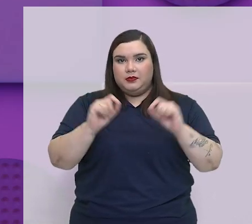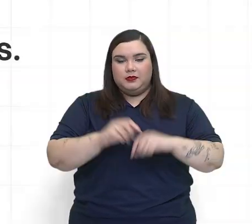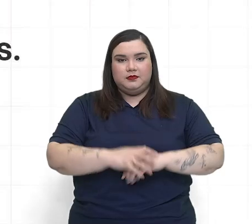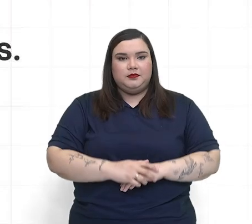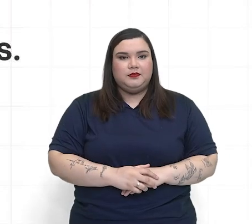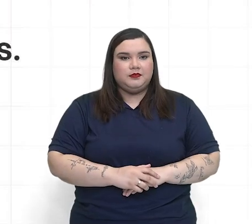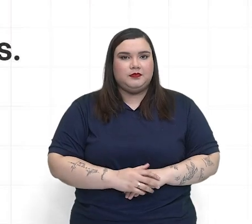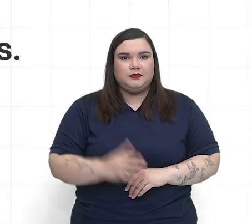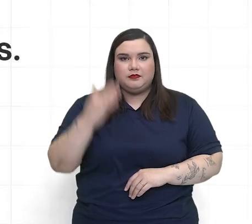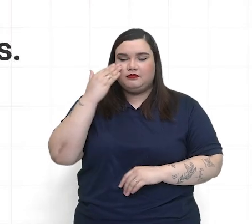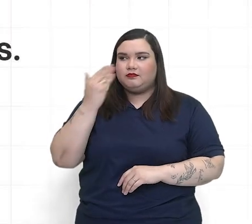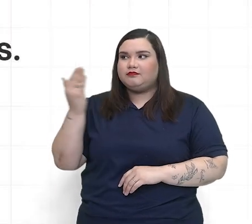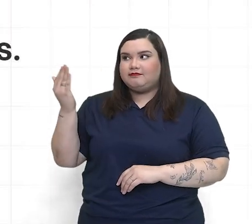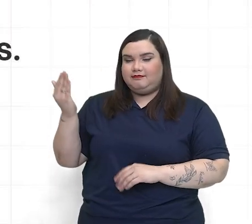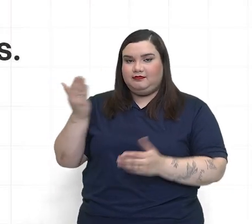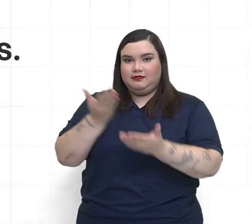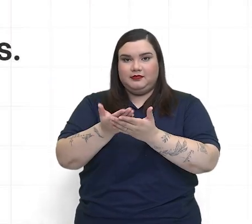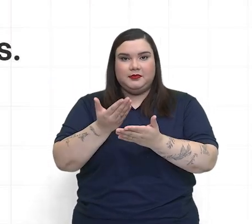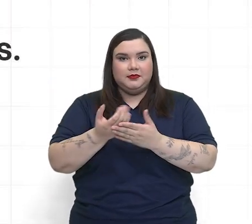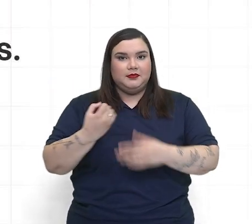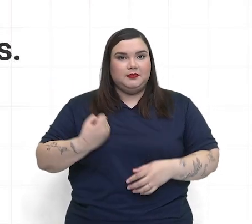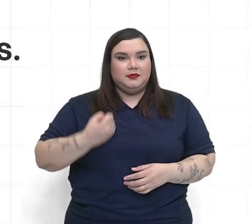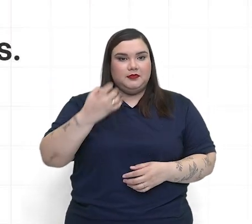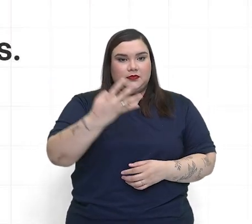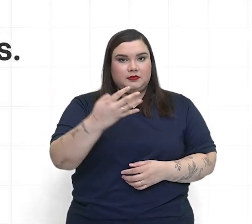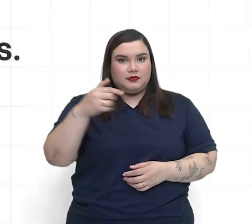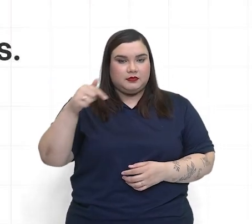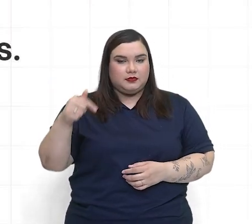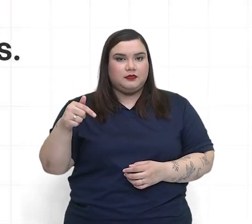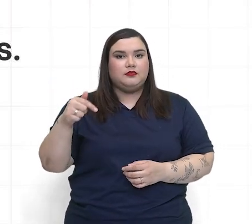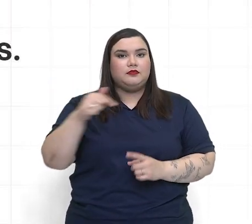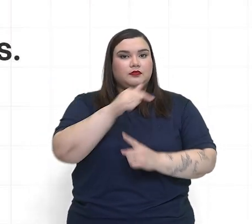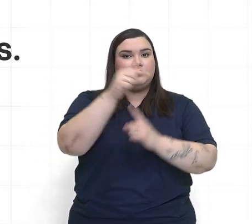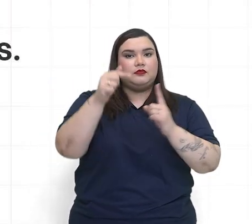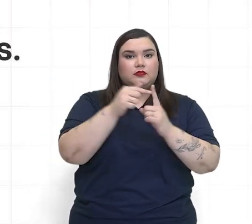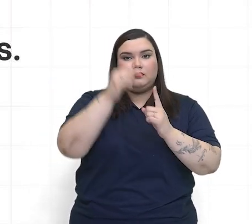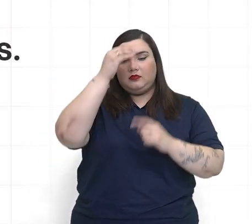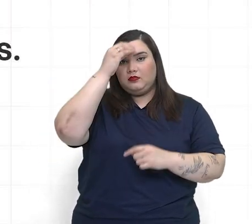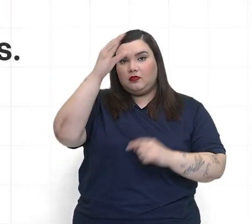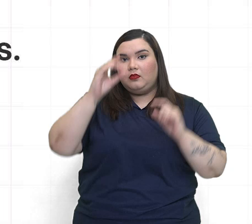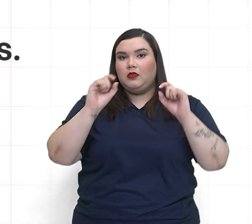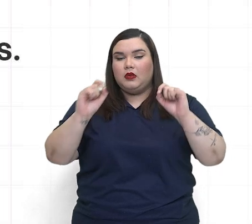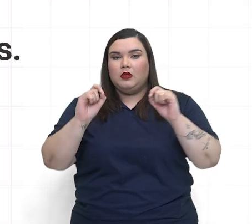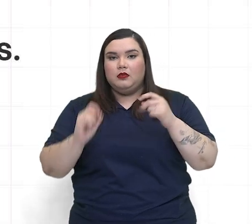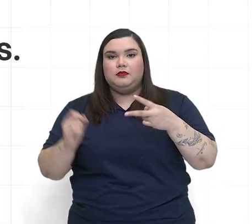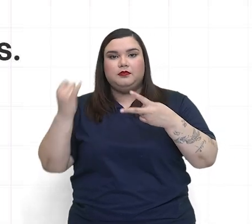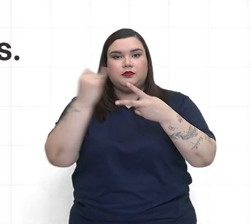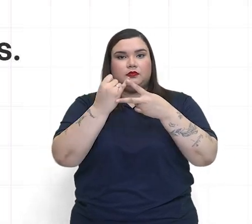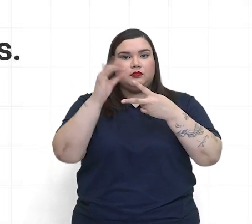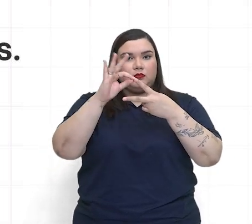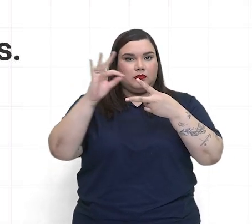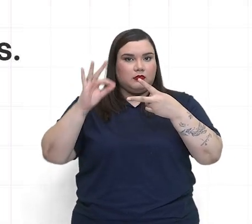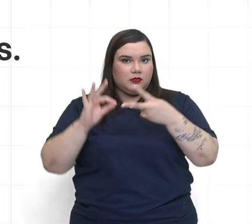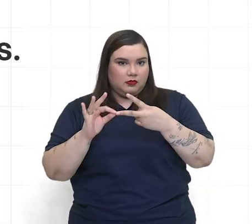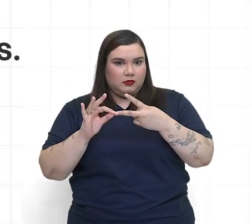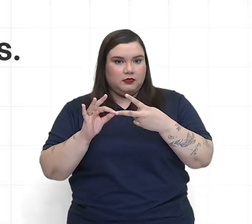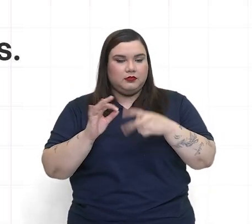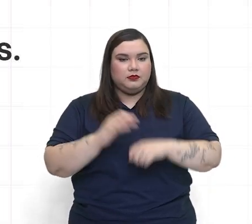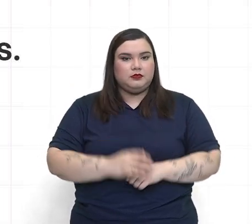hoje. A aula de número 47 tem como objeto de conhecimento